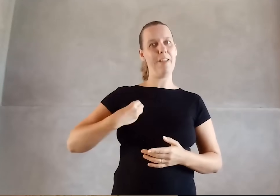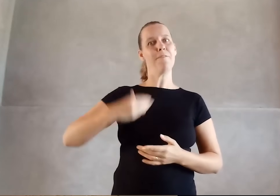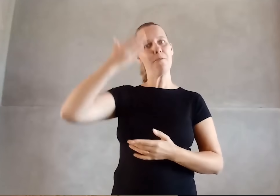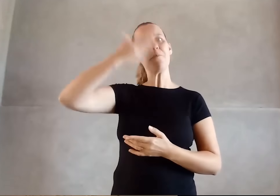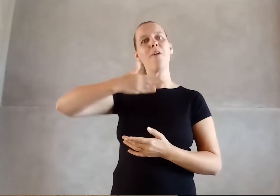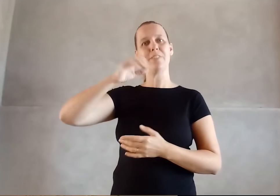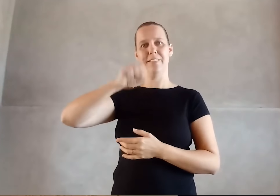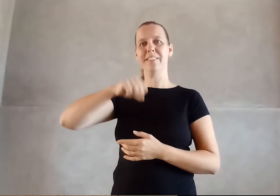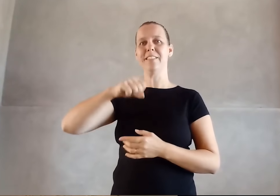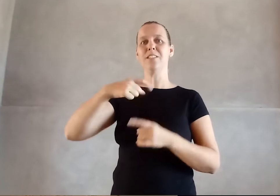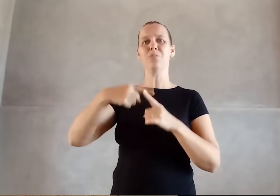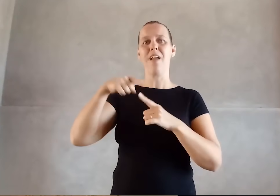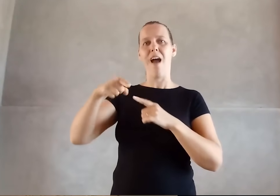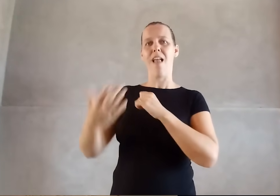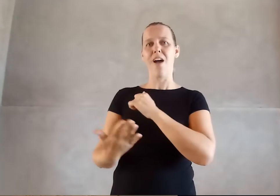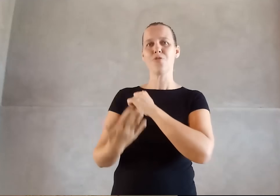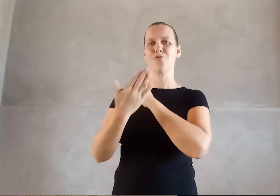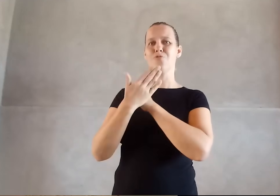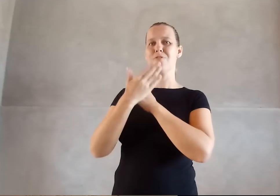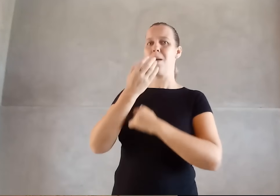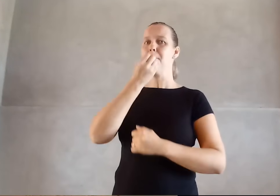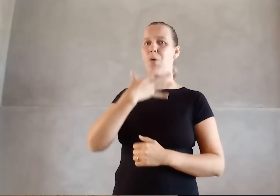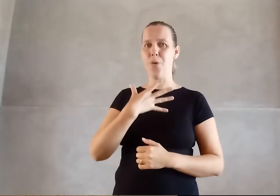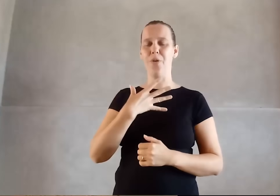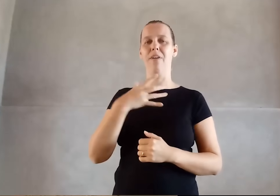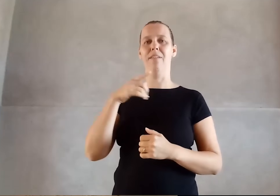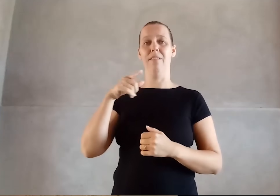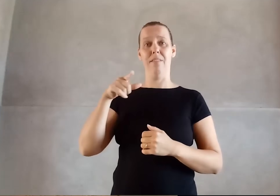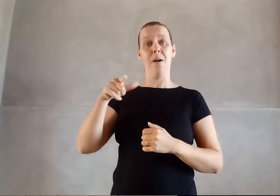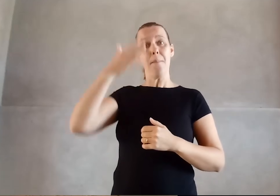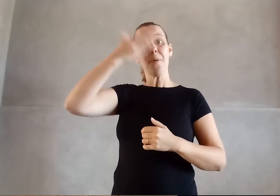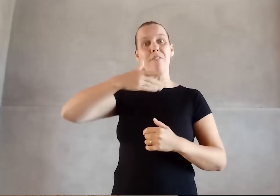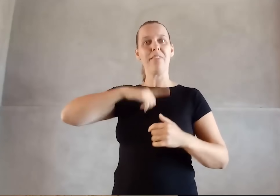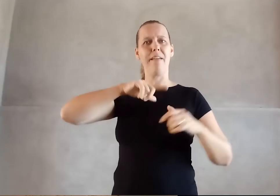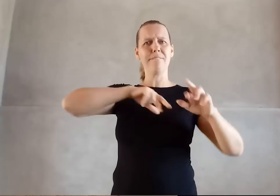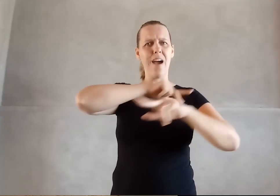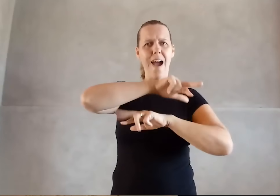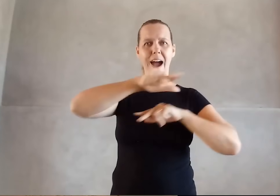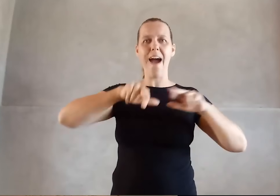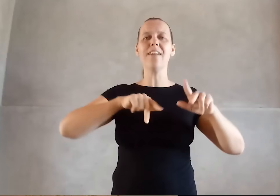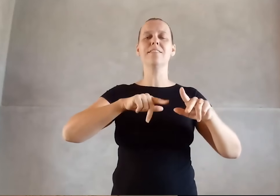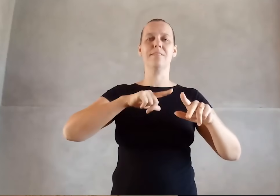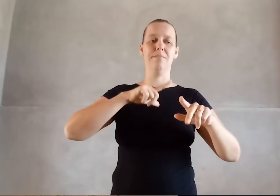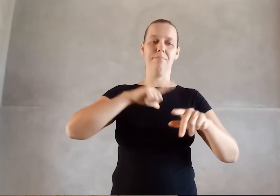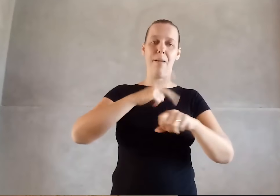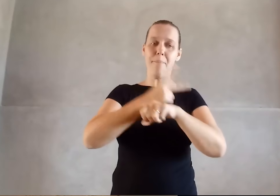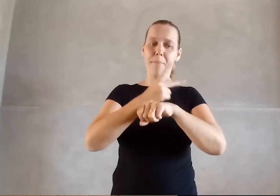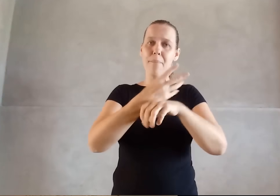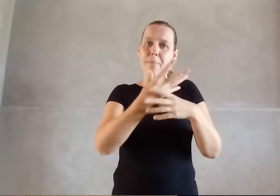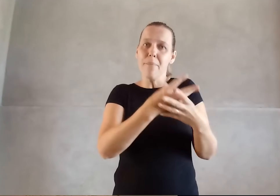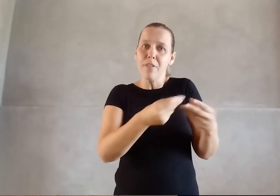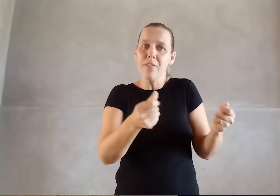provação. Não é? Você que crê em Deus sempre vai ser provado. Elas não são incompatíveis porque a provação ela é benéfica. Nós